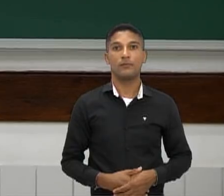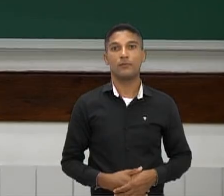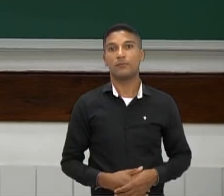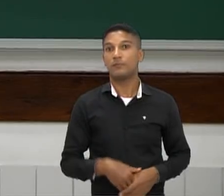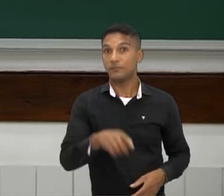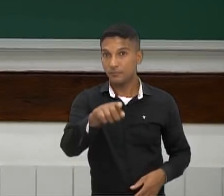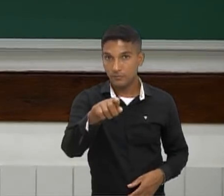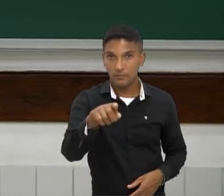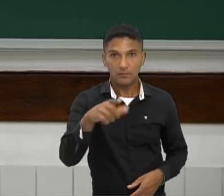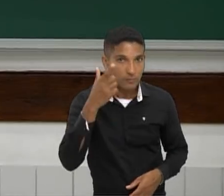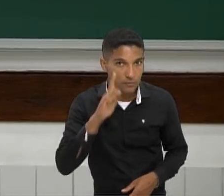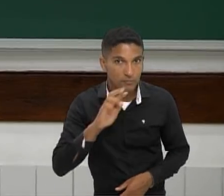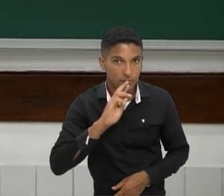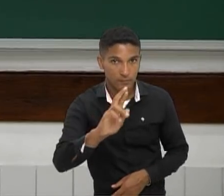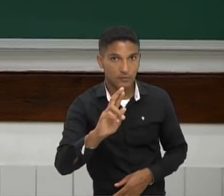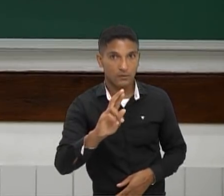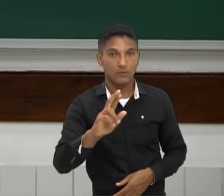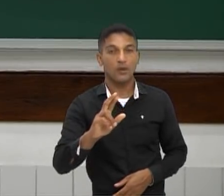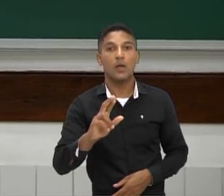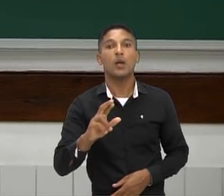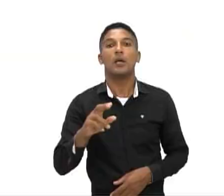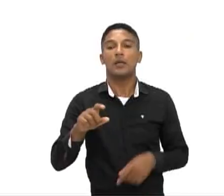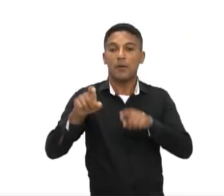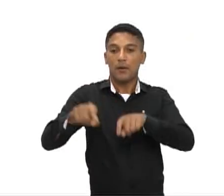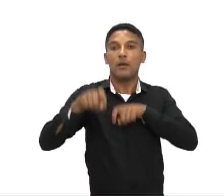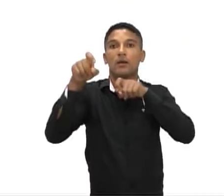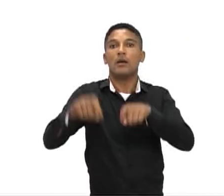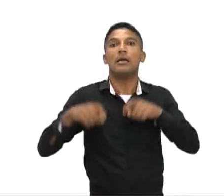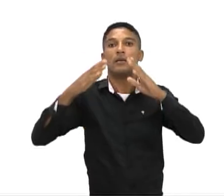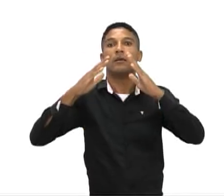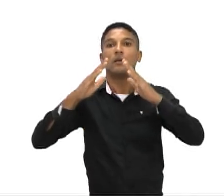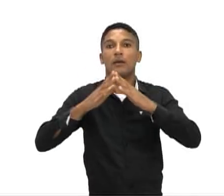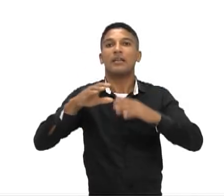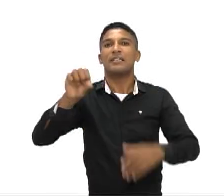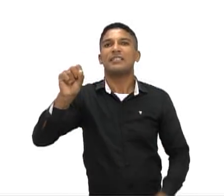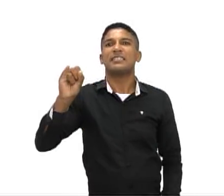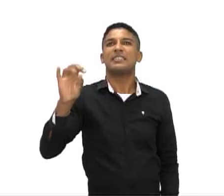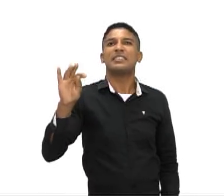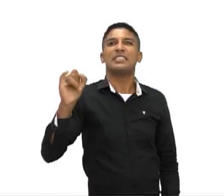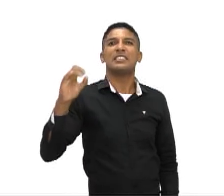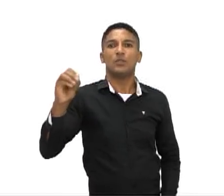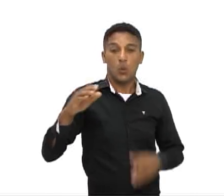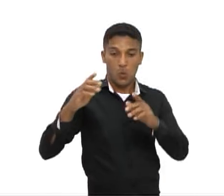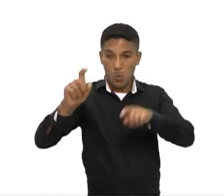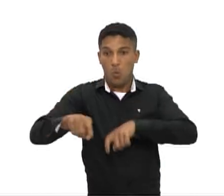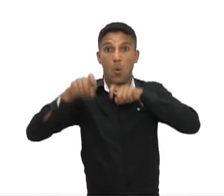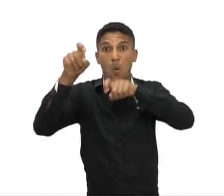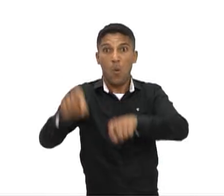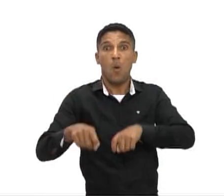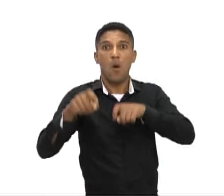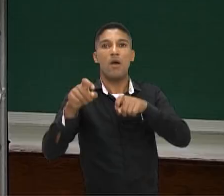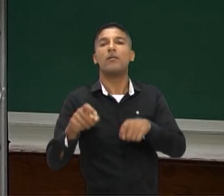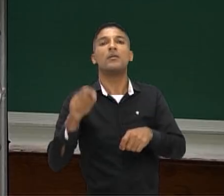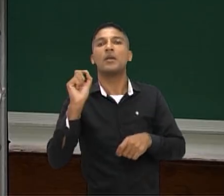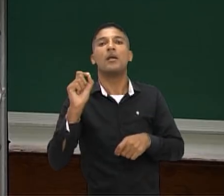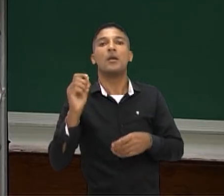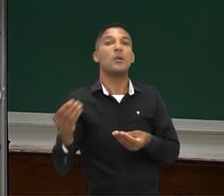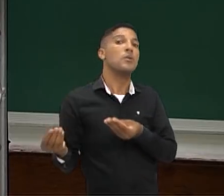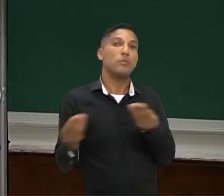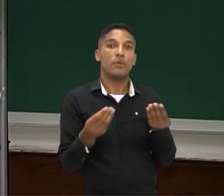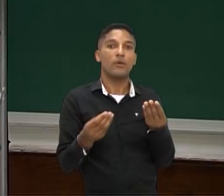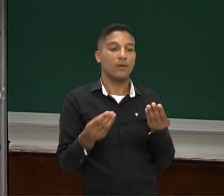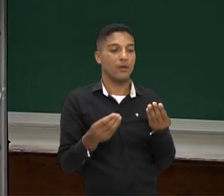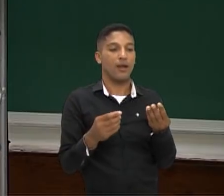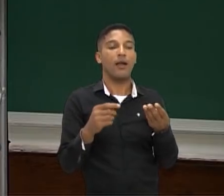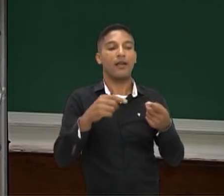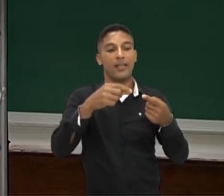E aí, pessoal, acertou quem respondeu, né, que aquele se refere ao filho mais velho. Então, nesse fragmento, quem ganhou o